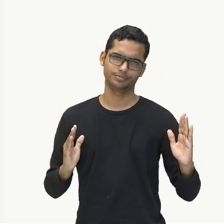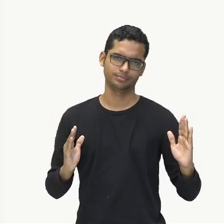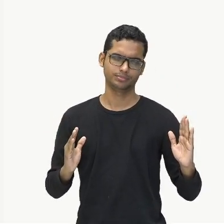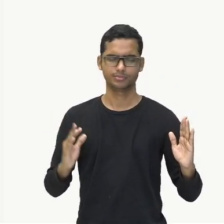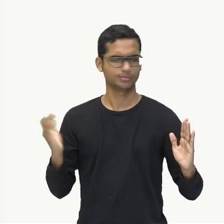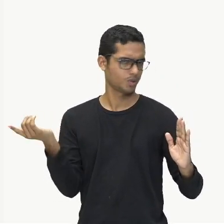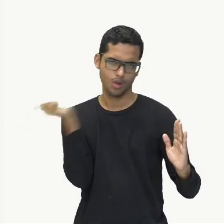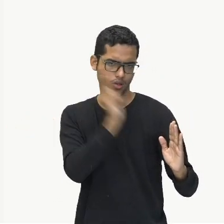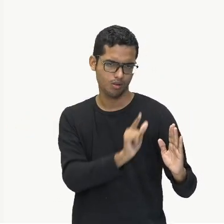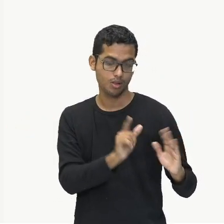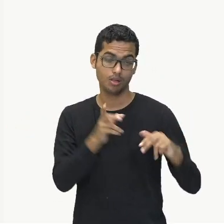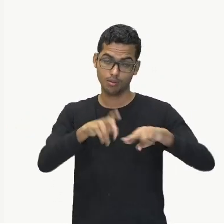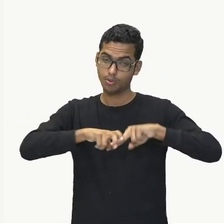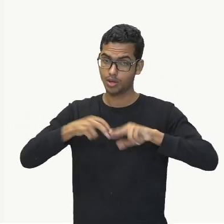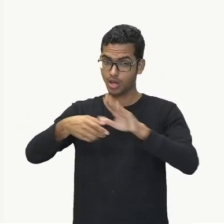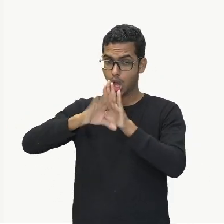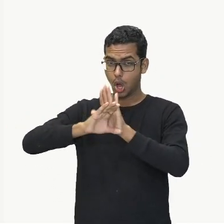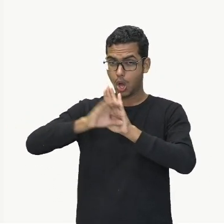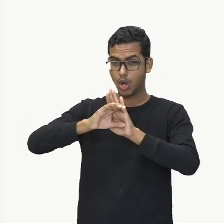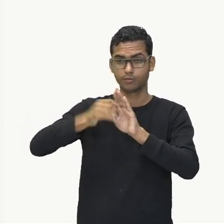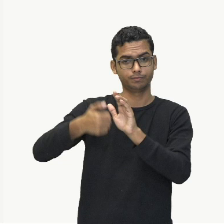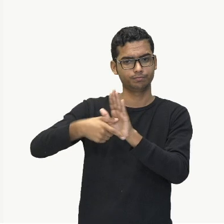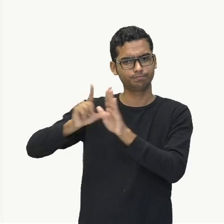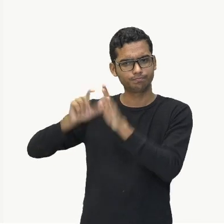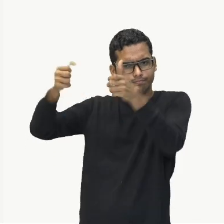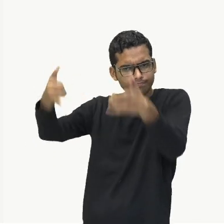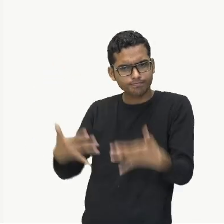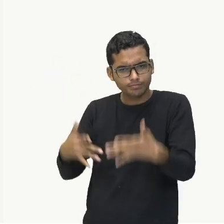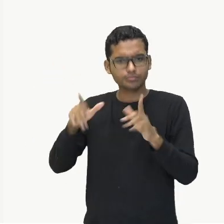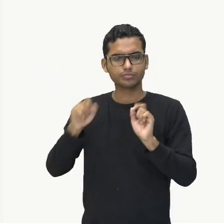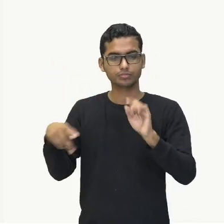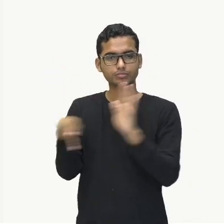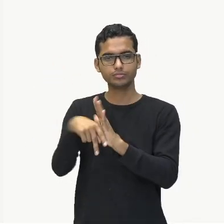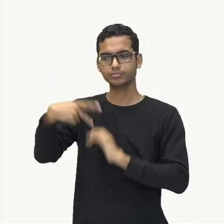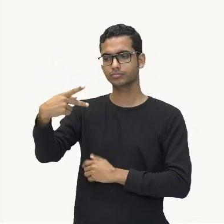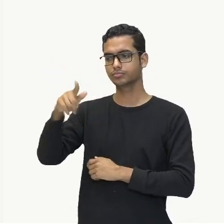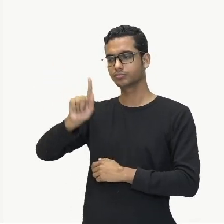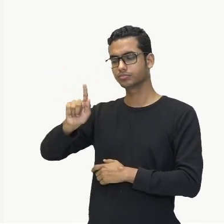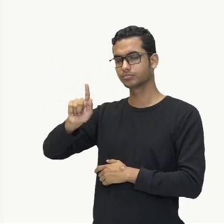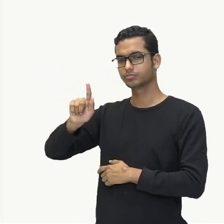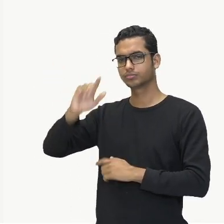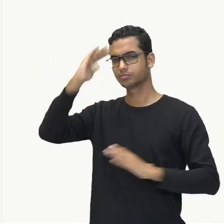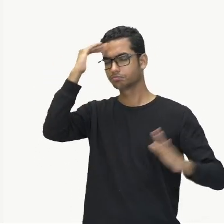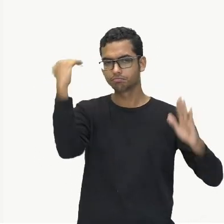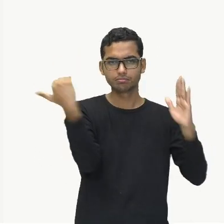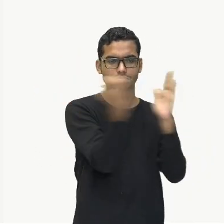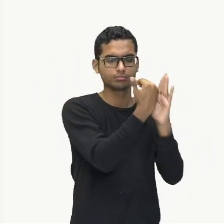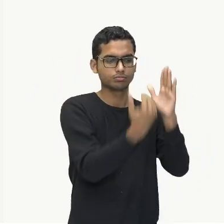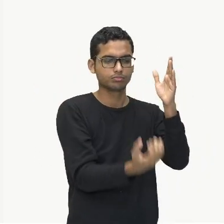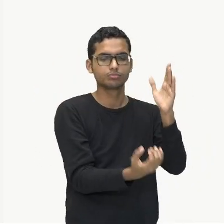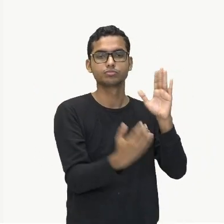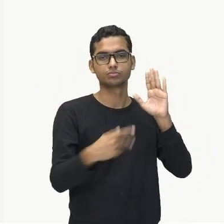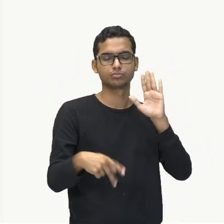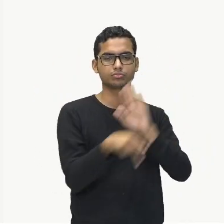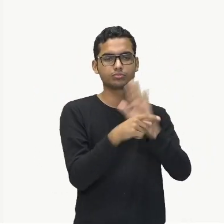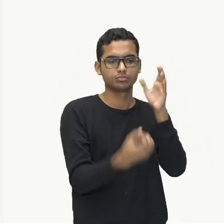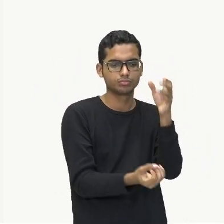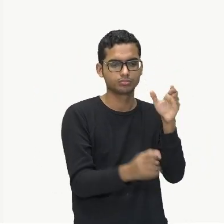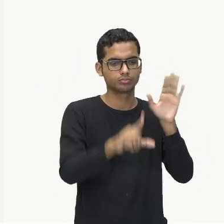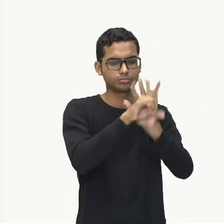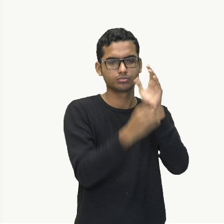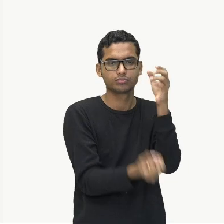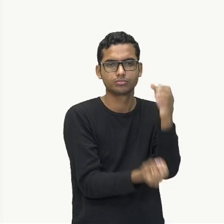vimos ali na definição anterior, a PG, ela obedece uma lei de formação,